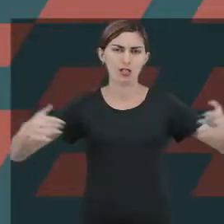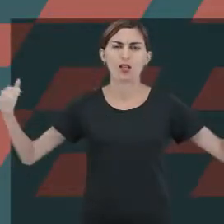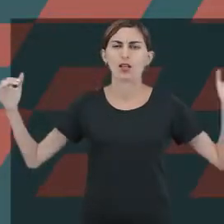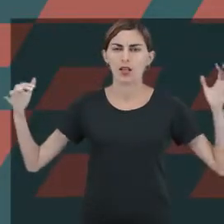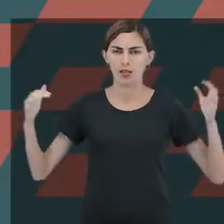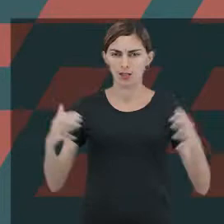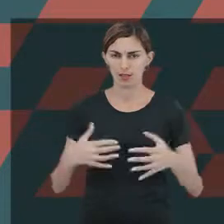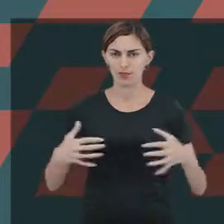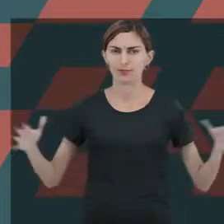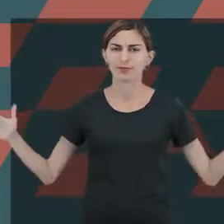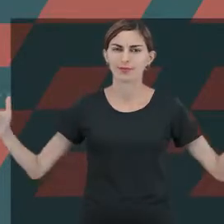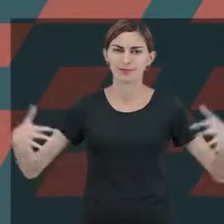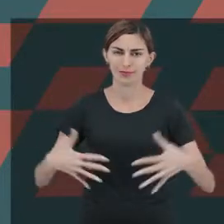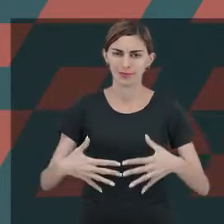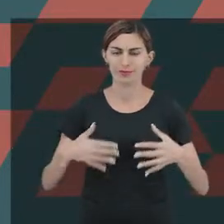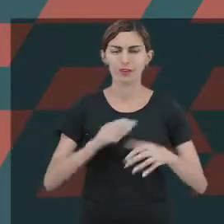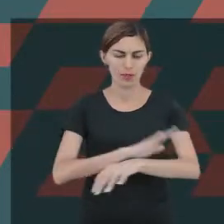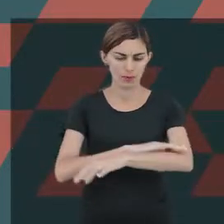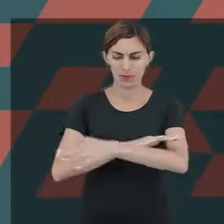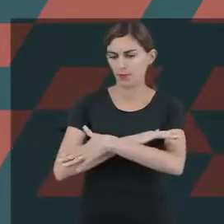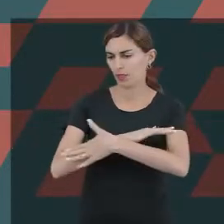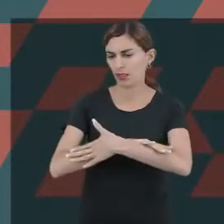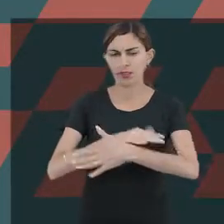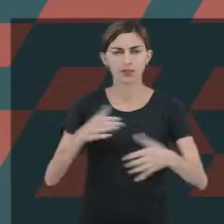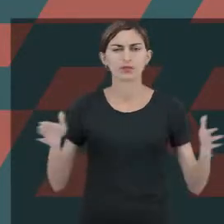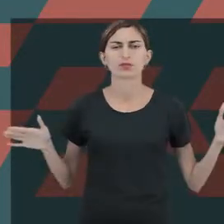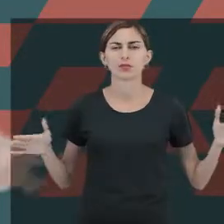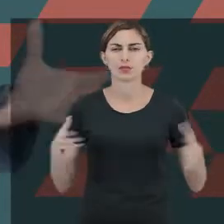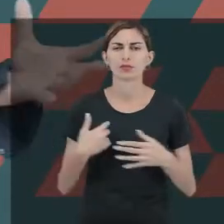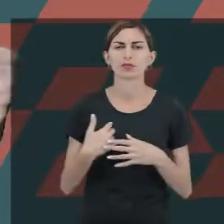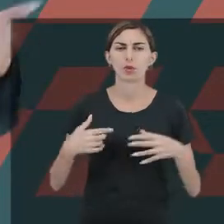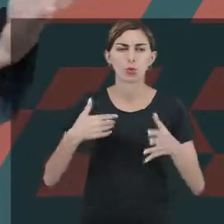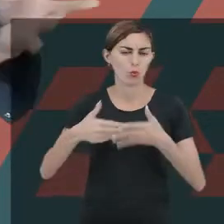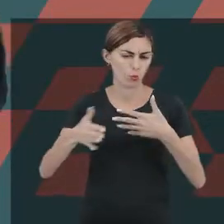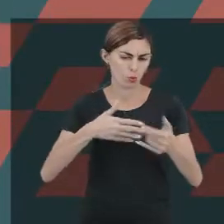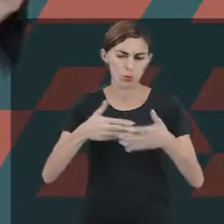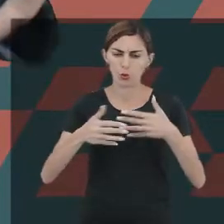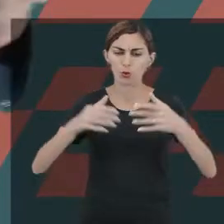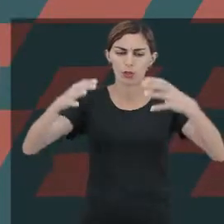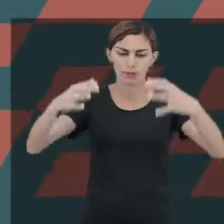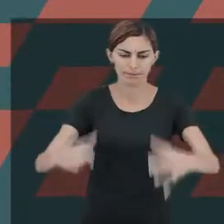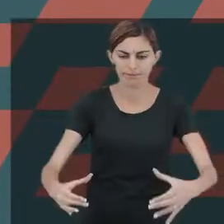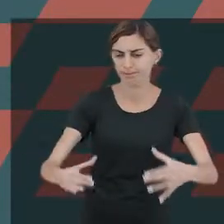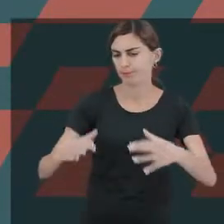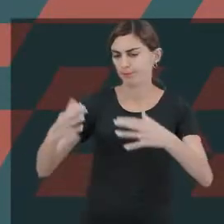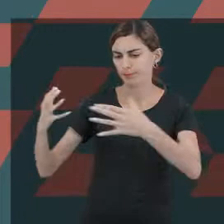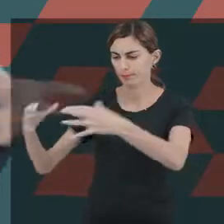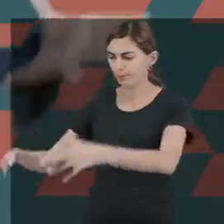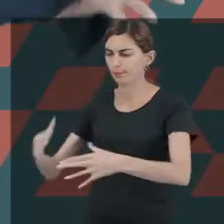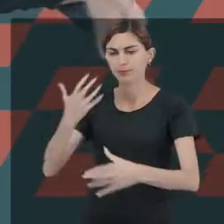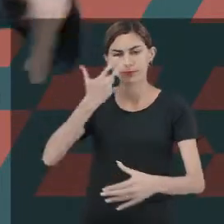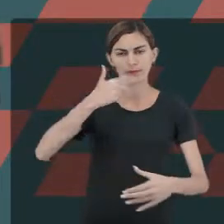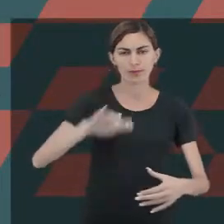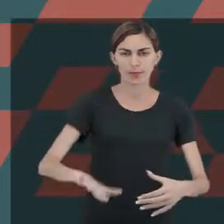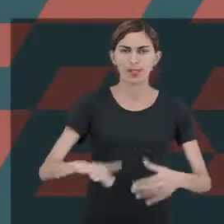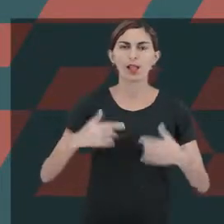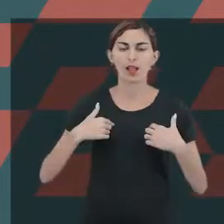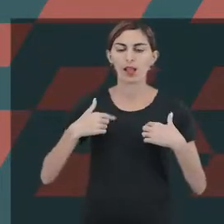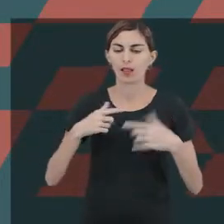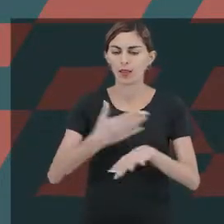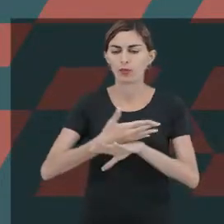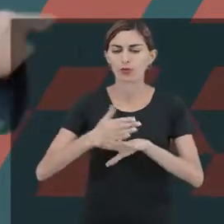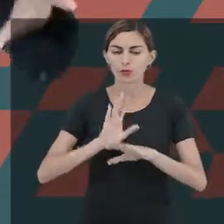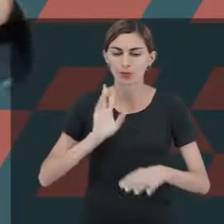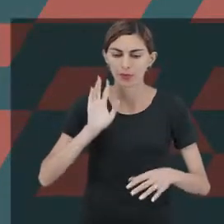estímulo, a criança faz como se fosse um abraço. Quando ela é mais exacerbada, qualquer posição que a gente coloca a criança mais solta, né, mais para frente, ela